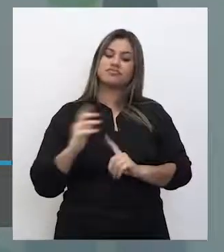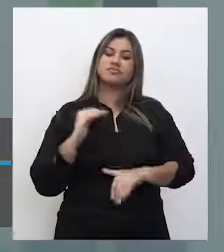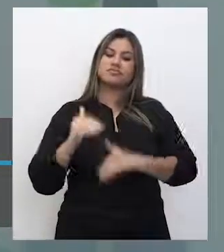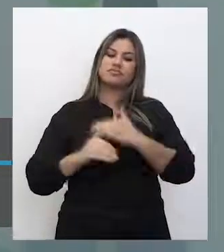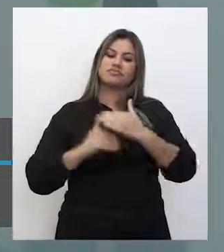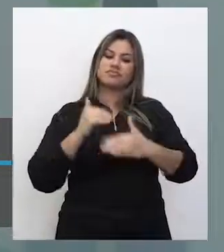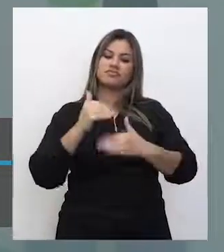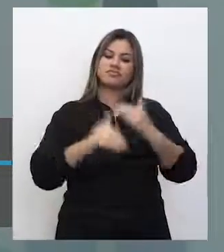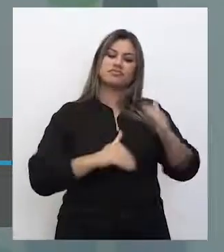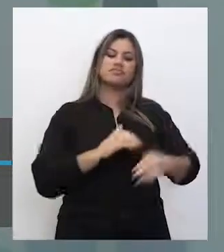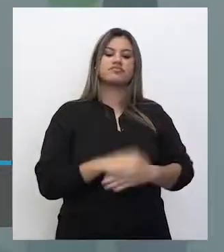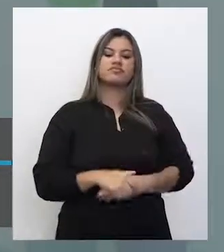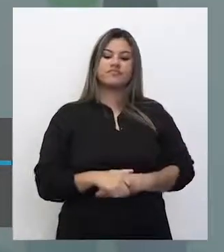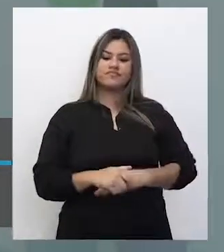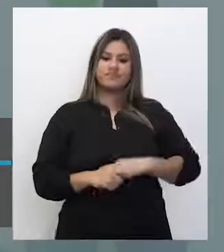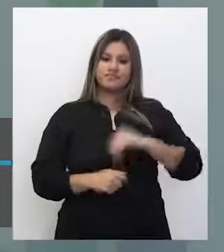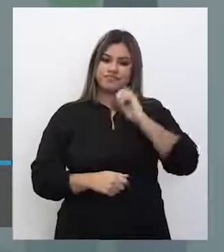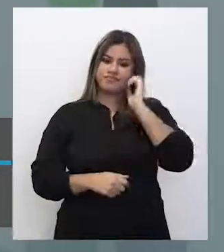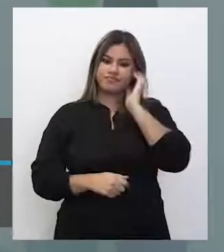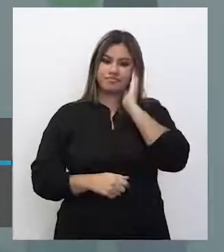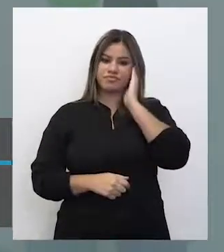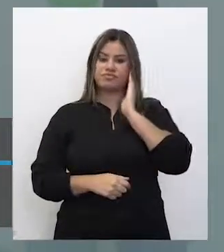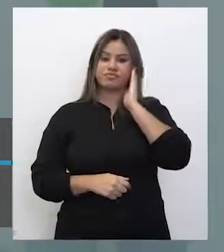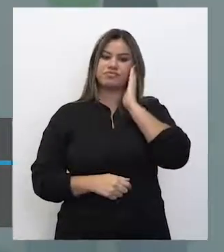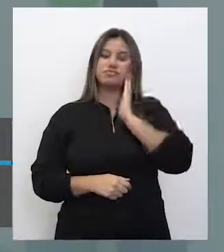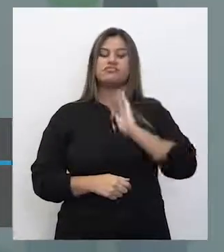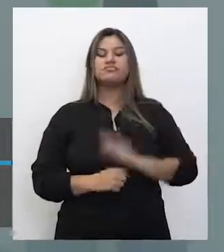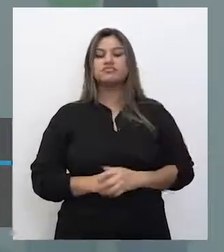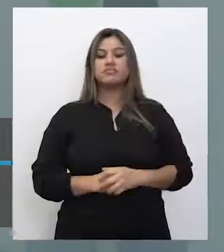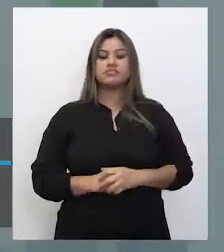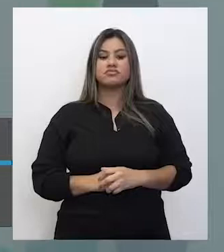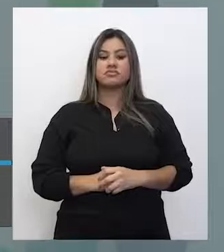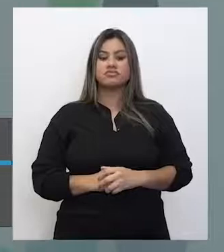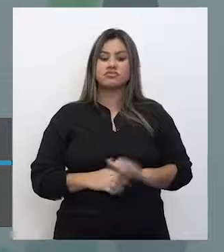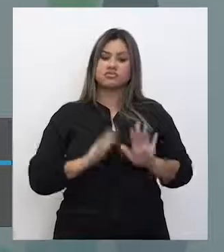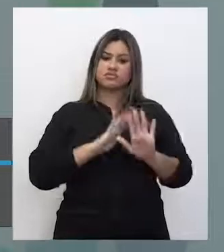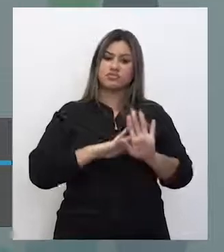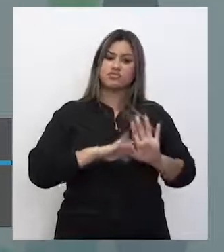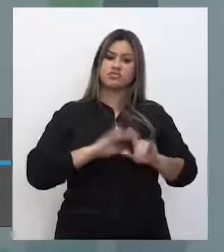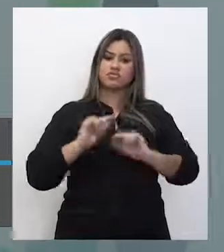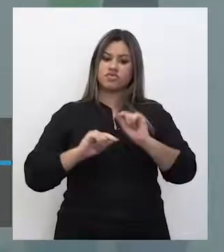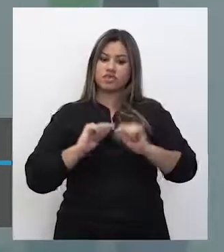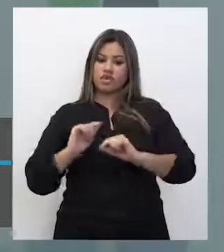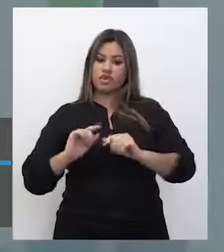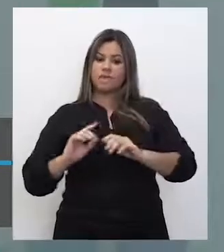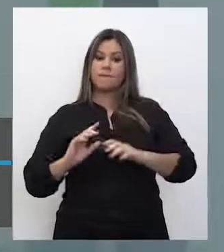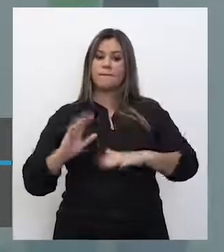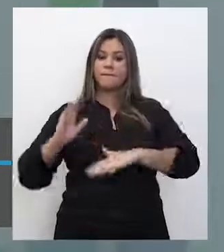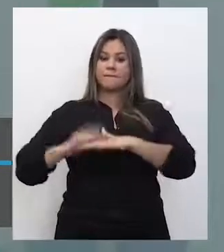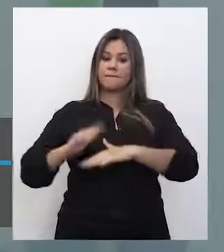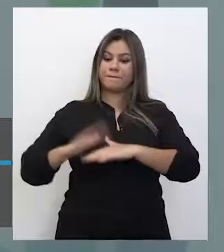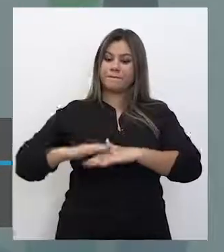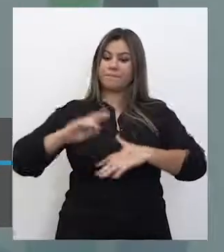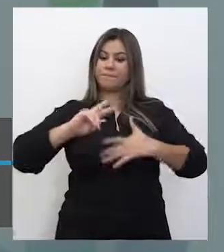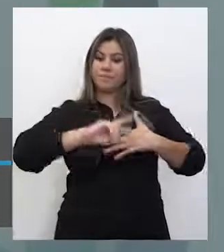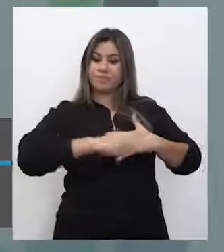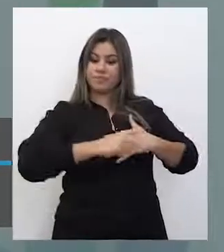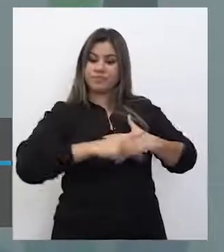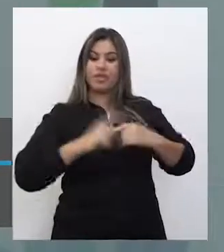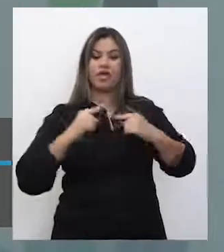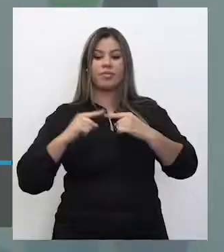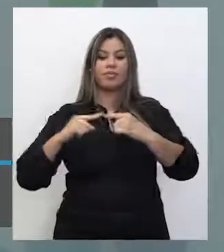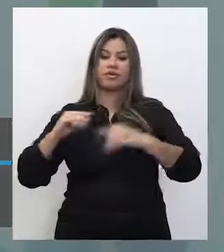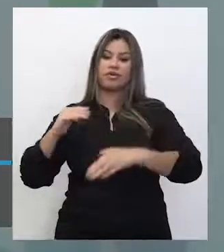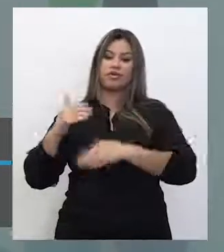processo, não é só uma causa pontual. Essas causas, tudo que é causa e consequência é resultado de um